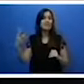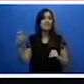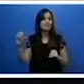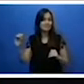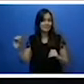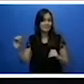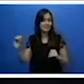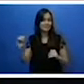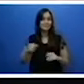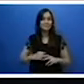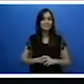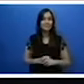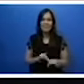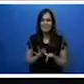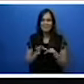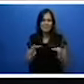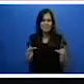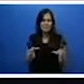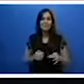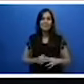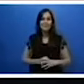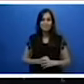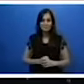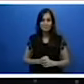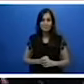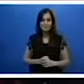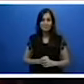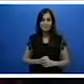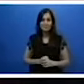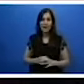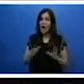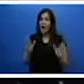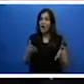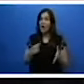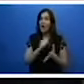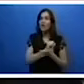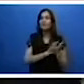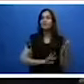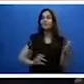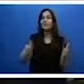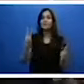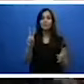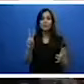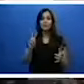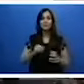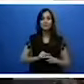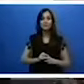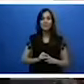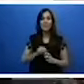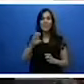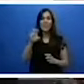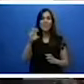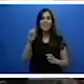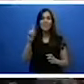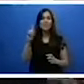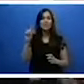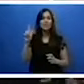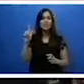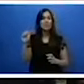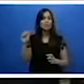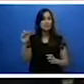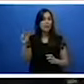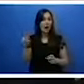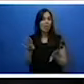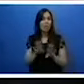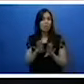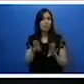R$ 97,30. Viu que simples? Continuando. Agora o 2. Edgar também